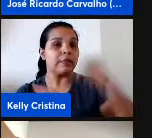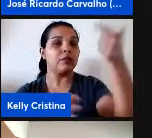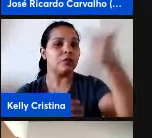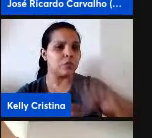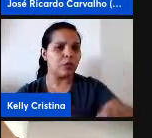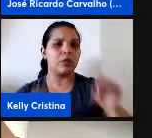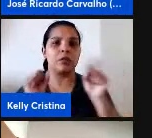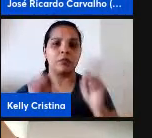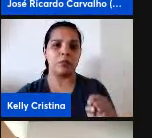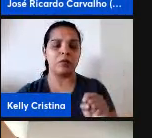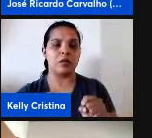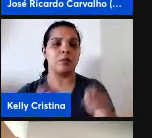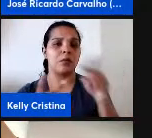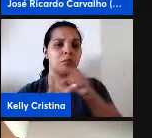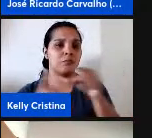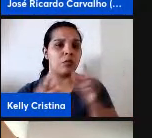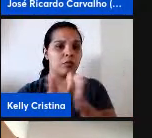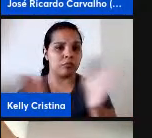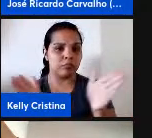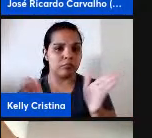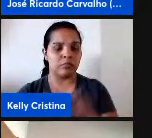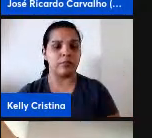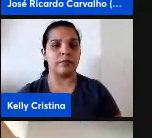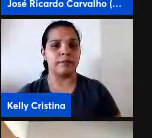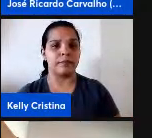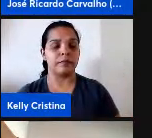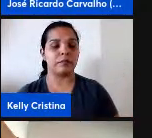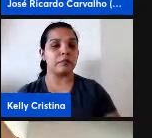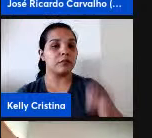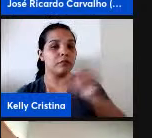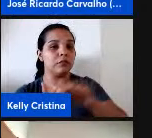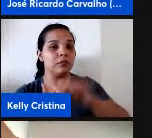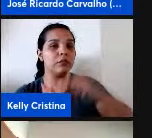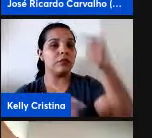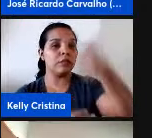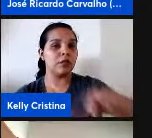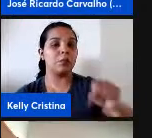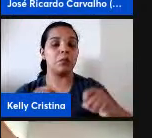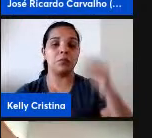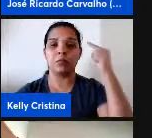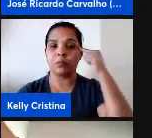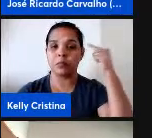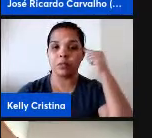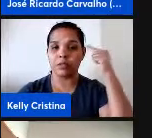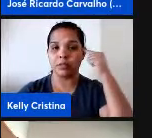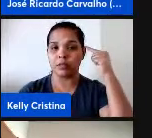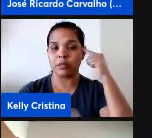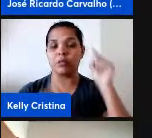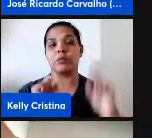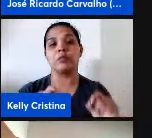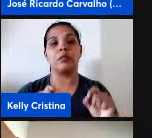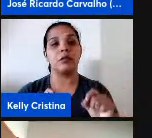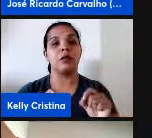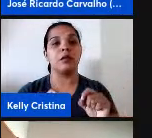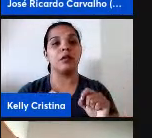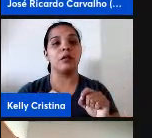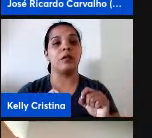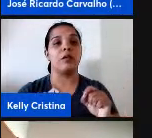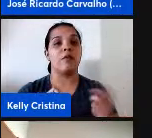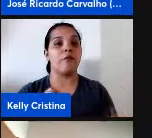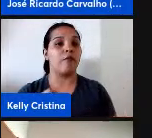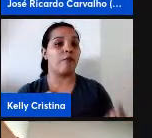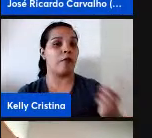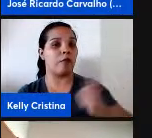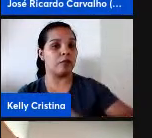vista sob dois ângulos, né? A reescrita ela pode ser pensada sob o ponto de vista da retomada de um texto-fonte,